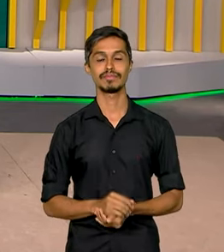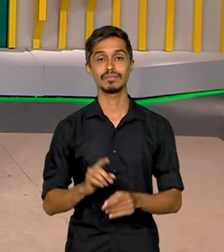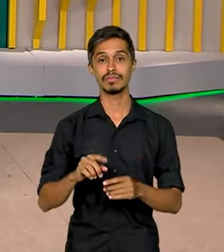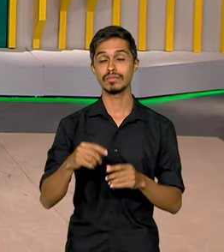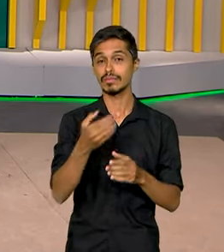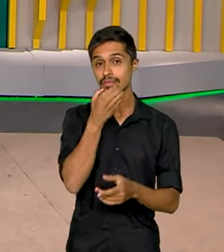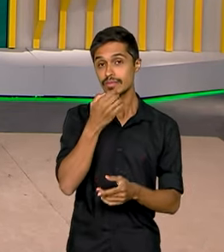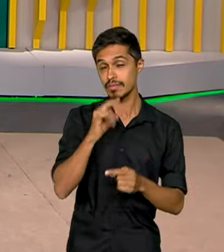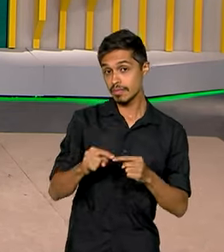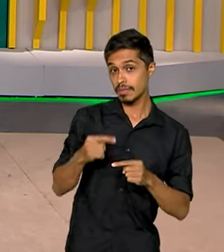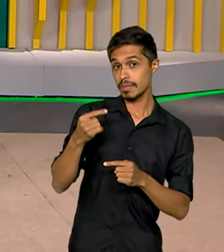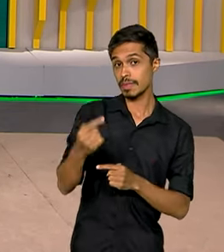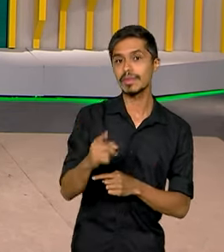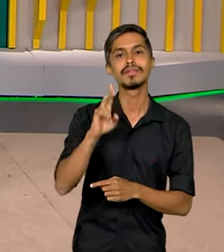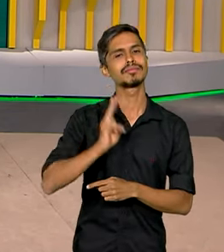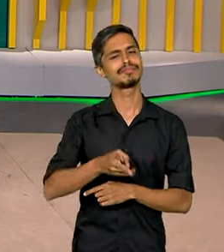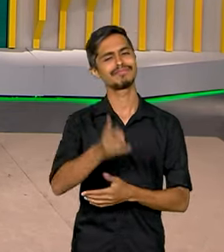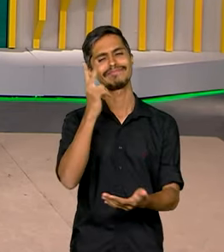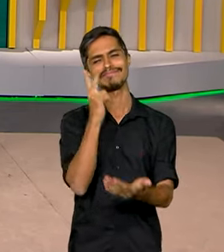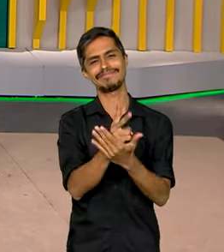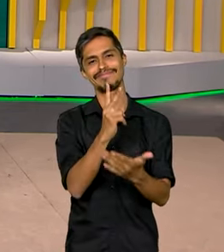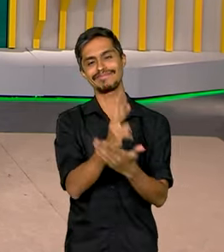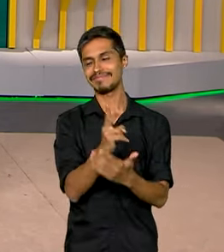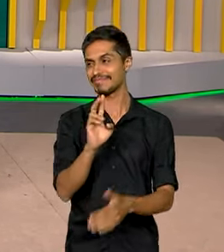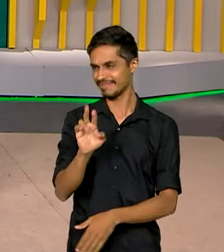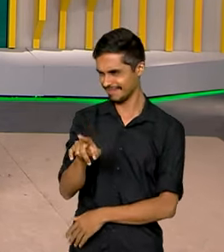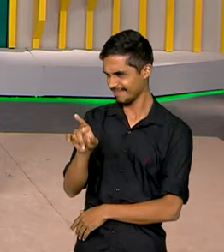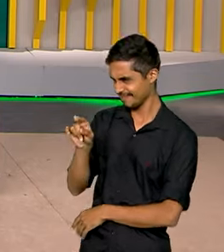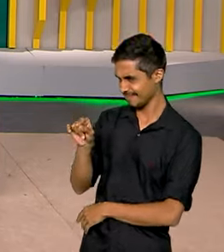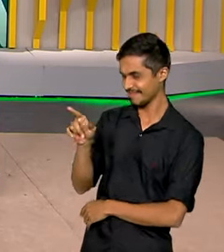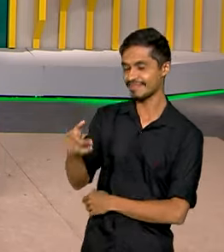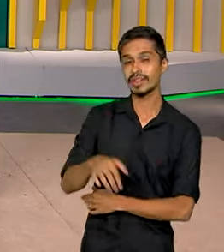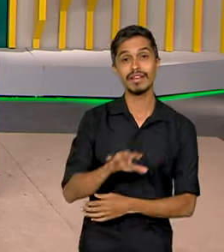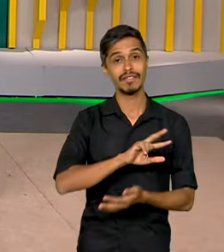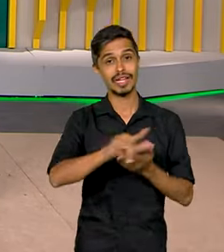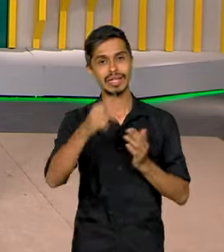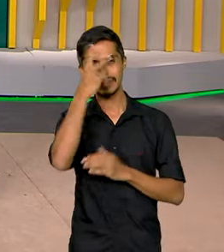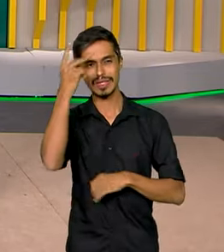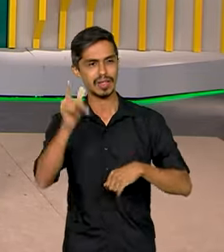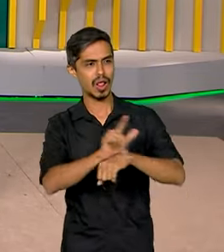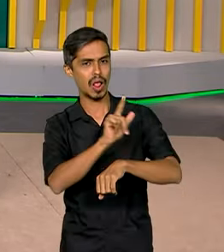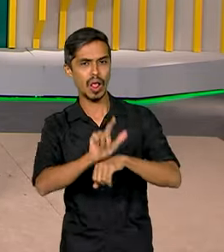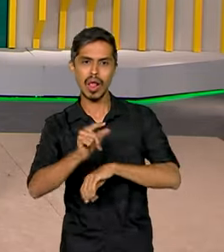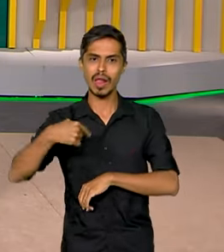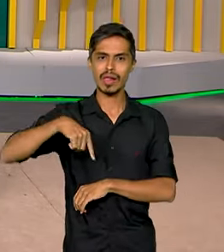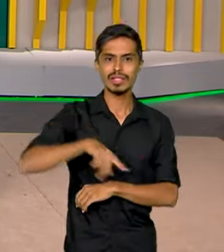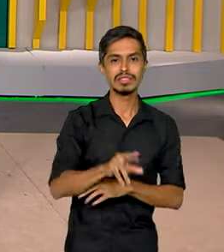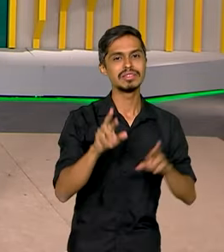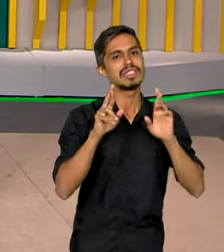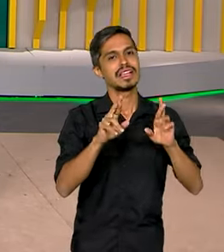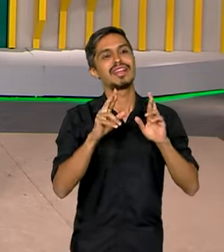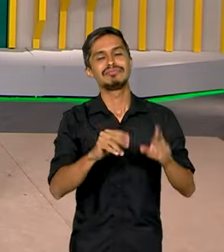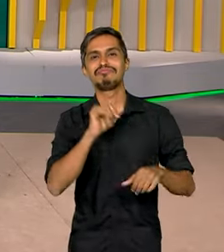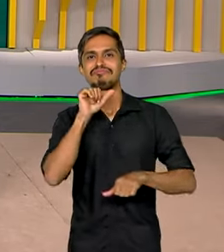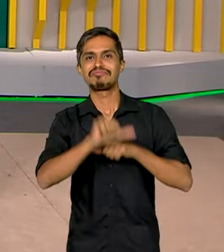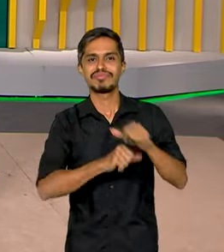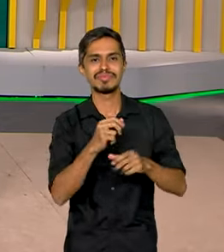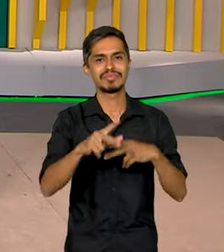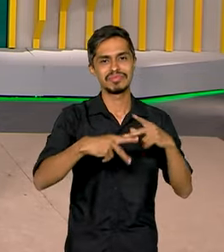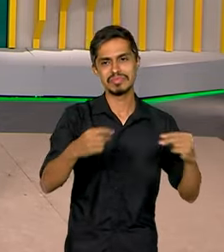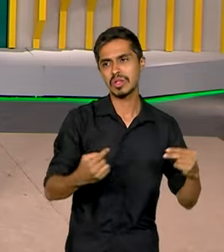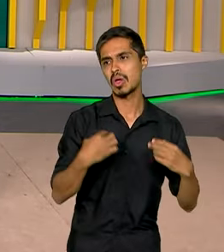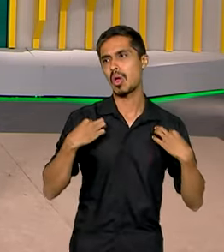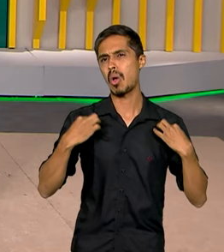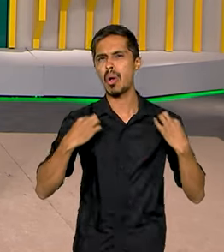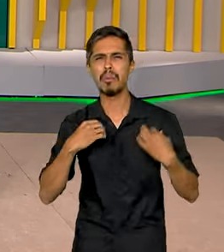Depois do Natal é sempre a mesma coisa né Roberto muita gente vai às lojas com expectativa de trocar os presentes uma roupa que